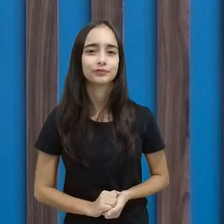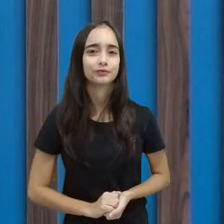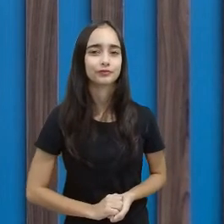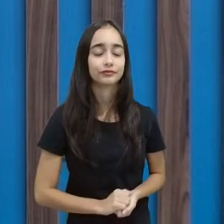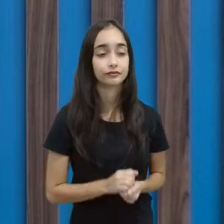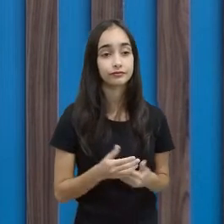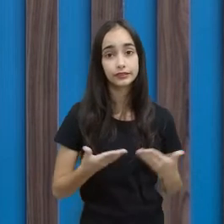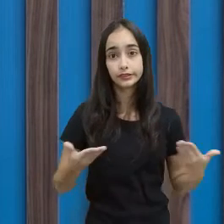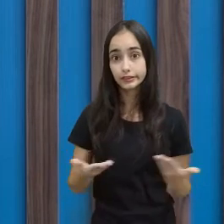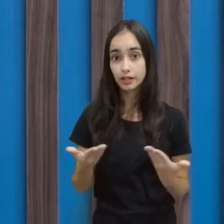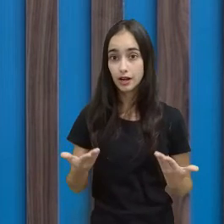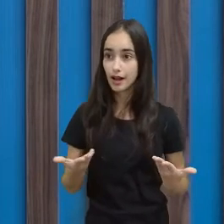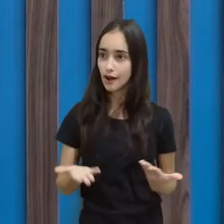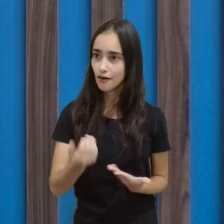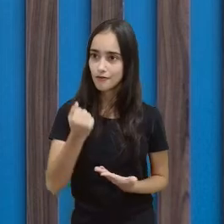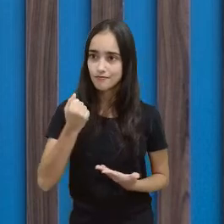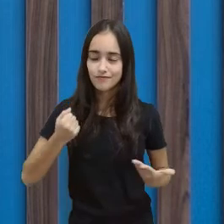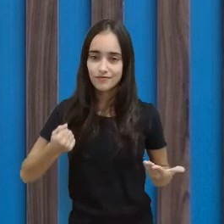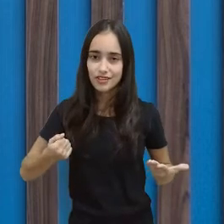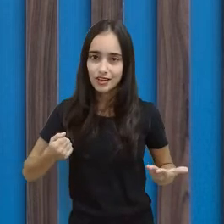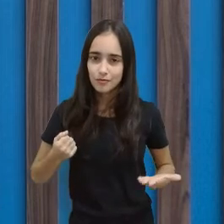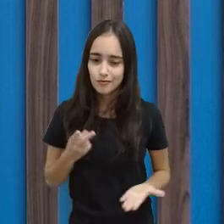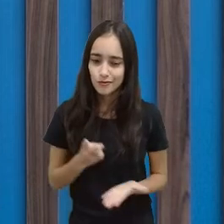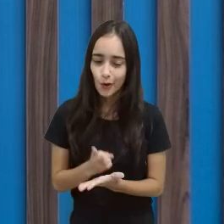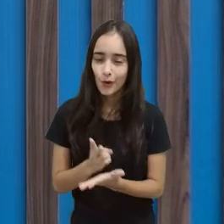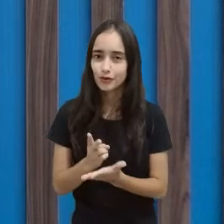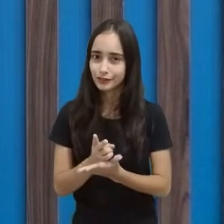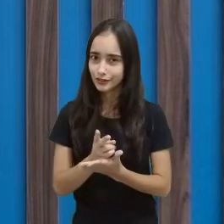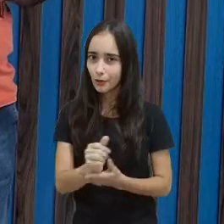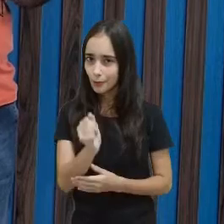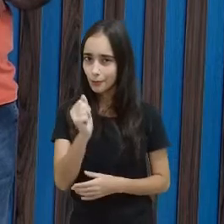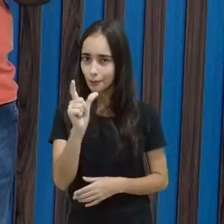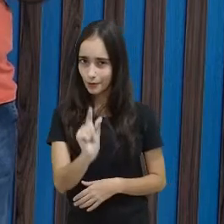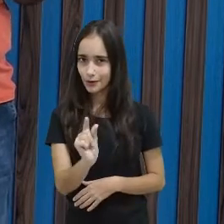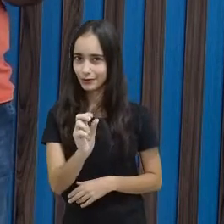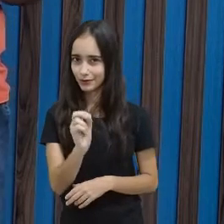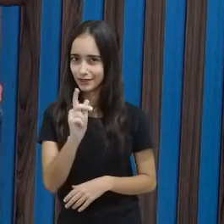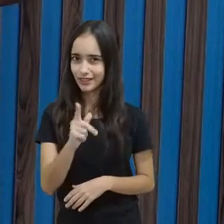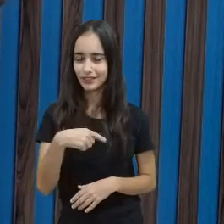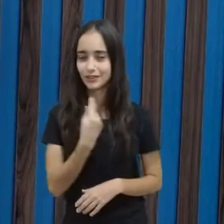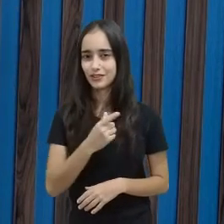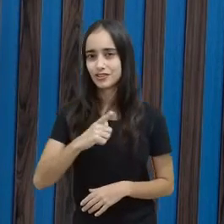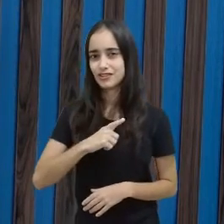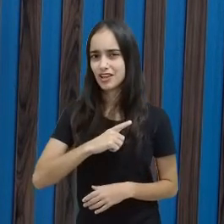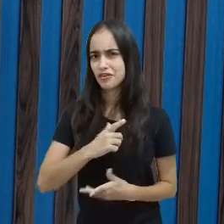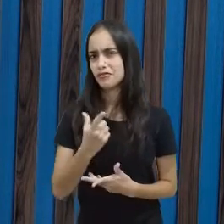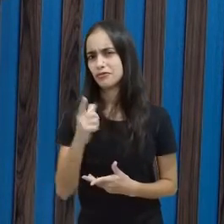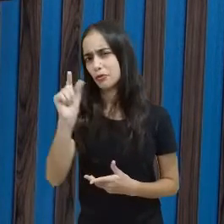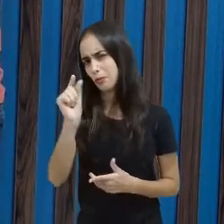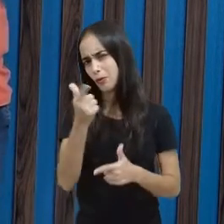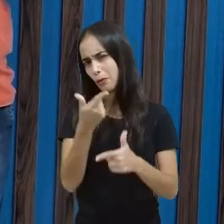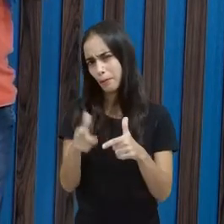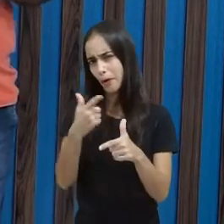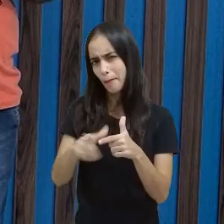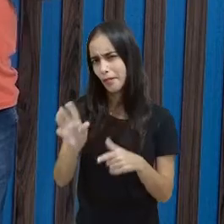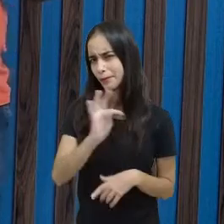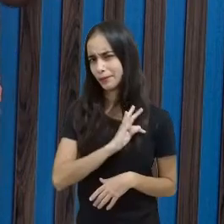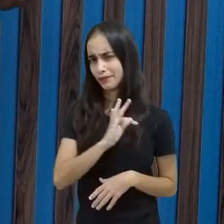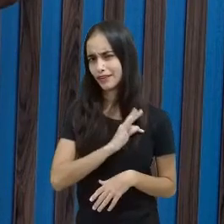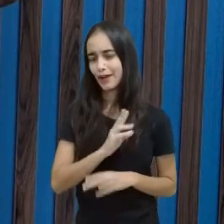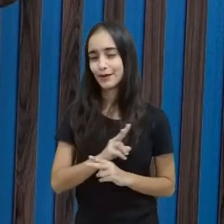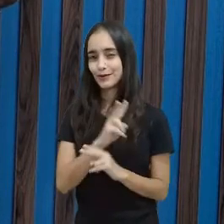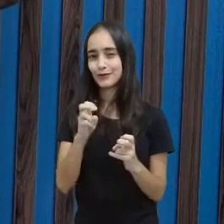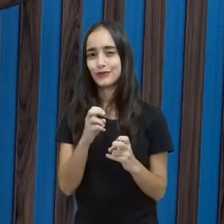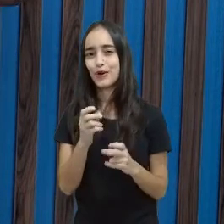vamos adiantar aqui um pouquinho, certo? A gente está com um probleminha técnico aí com relação